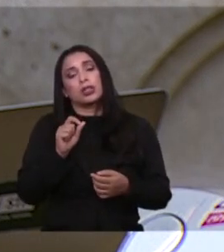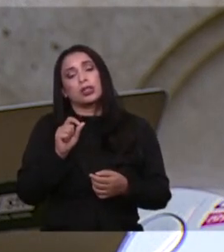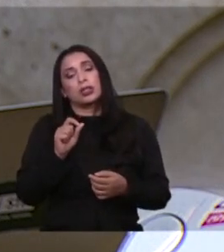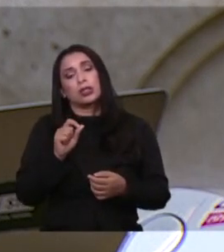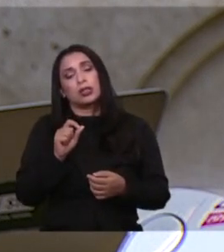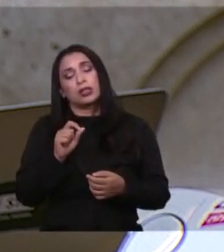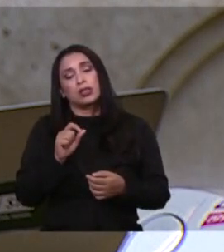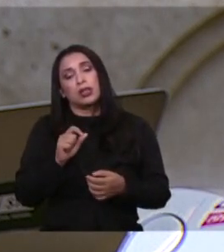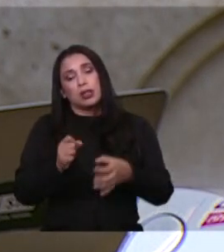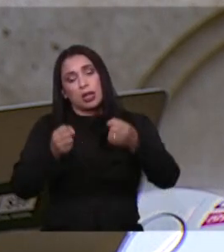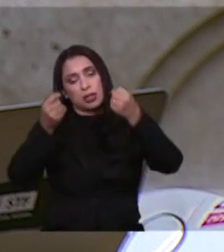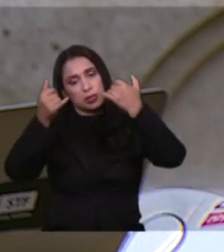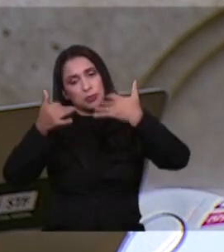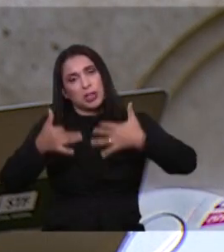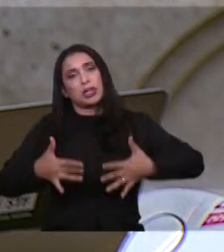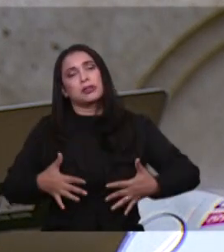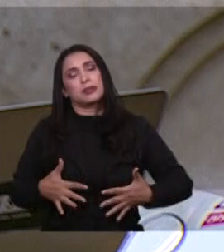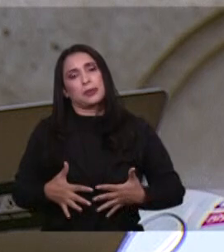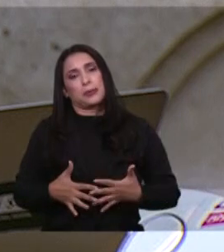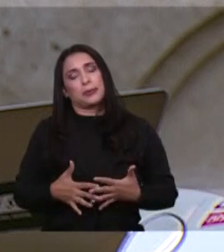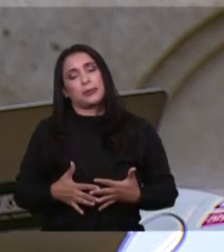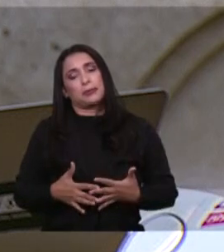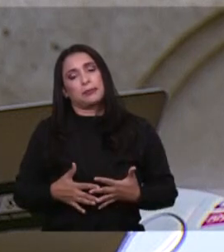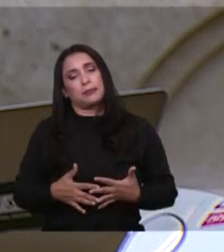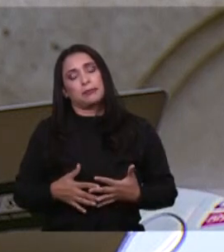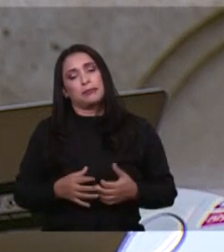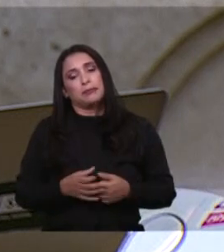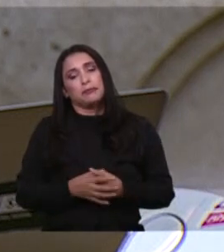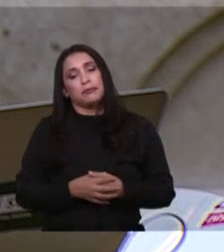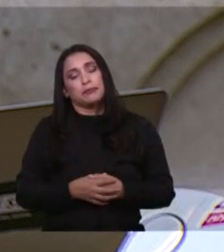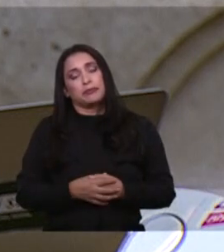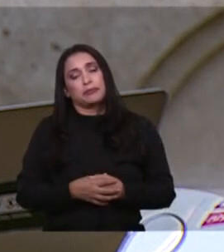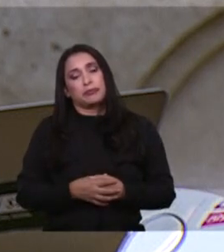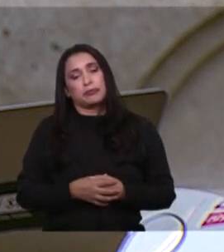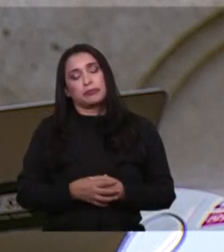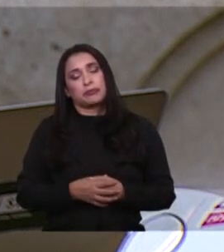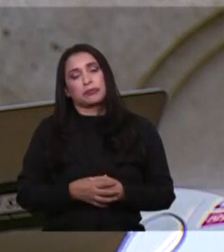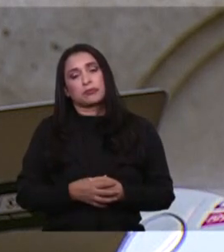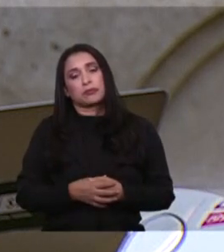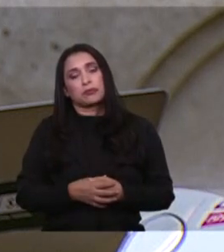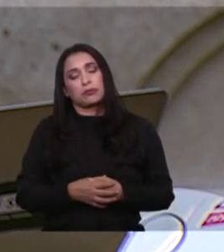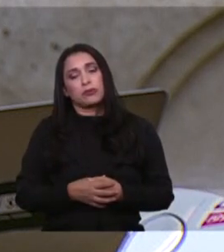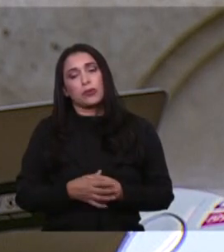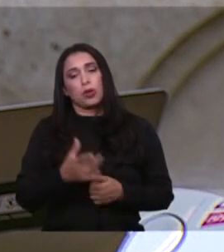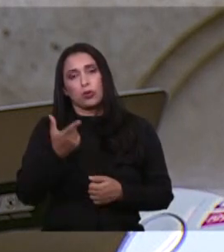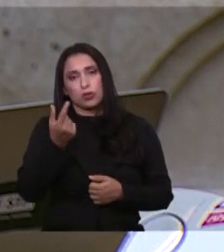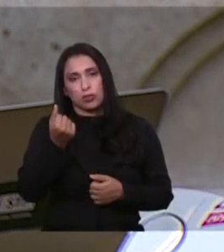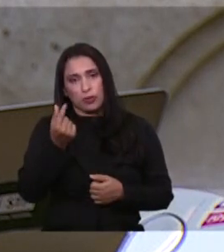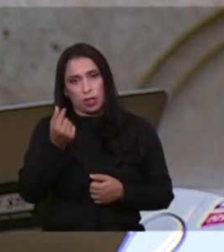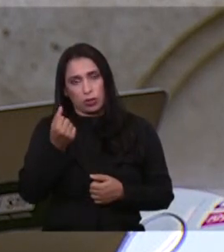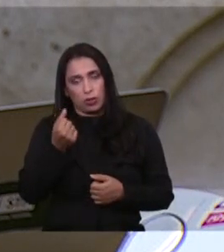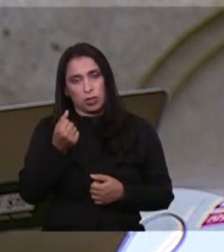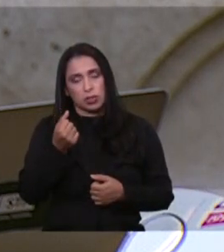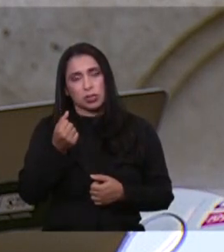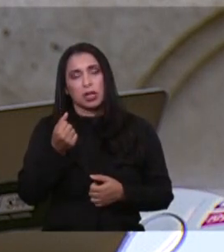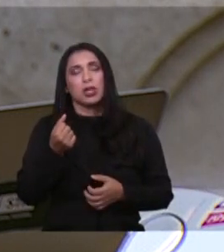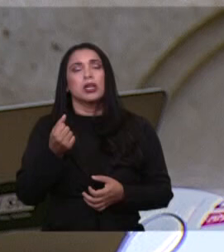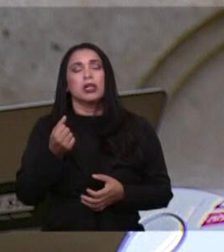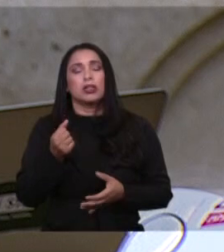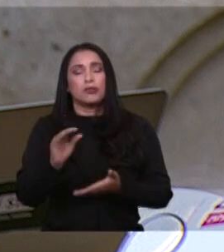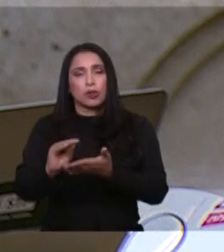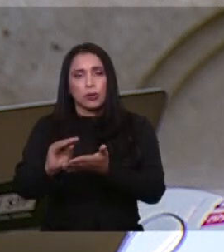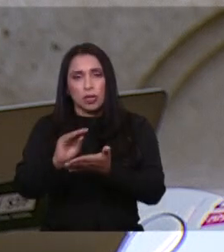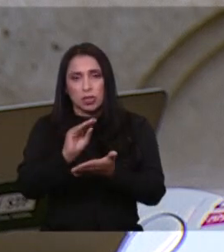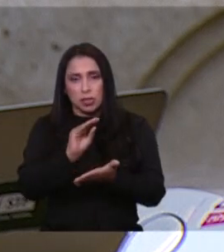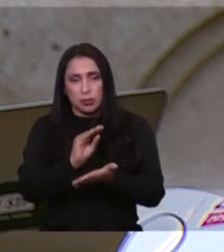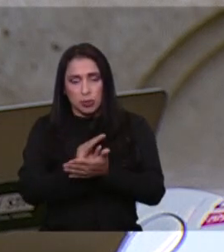seguinte esclarecimento. Dois pontos. Os valores que tenham sido recebidos de boa fé...